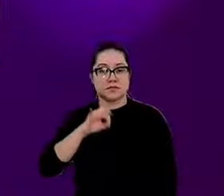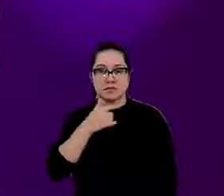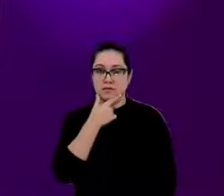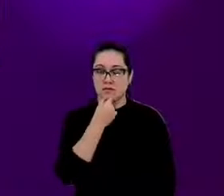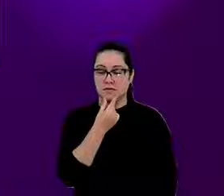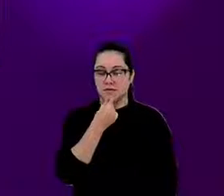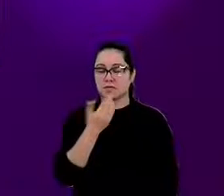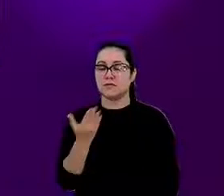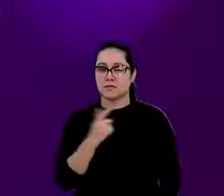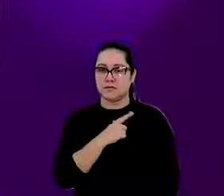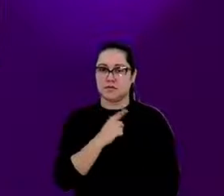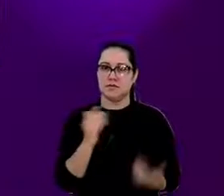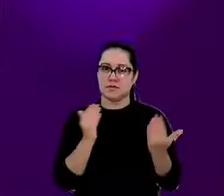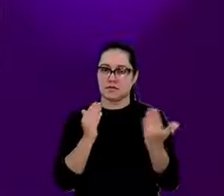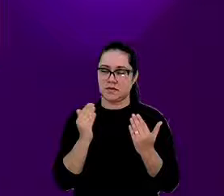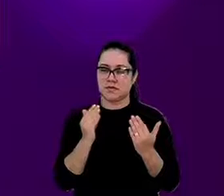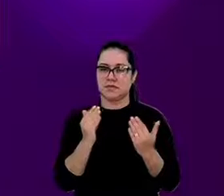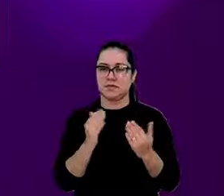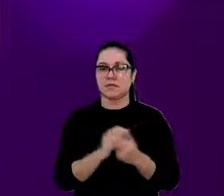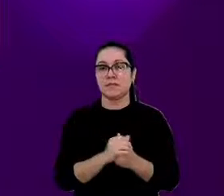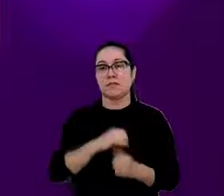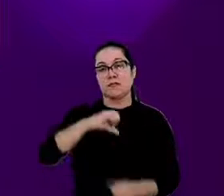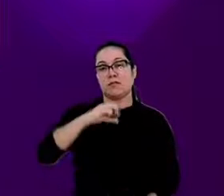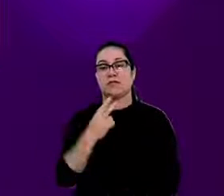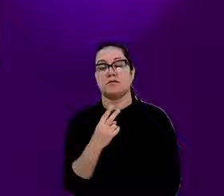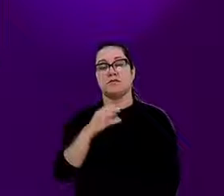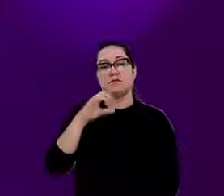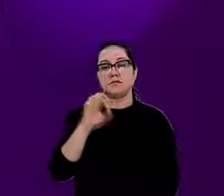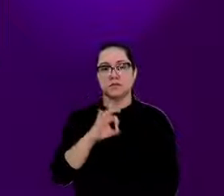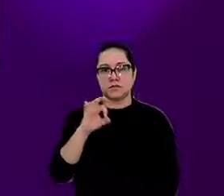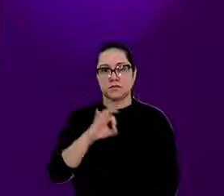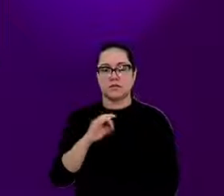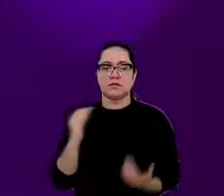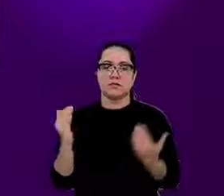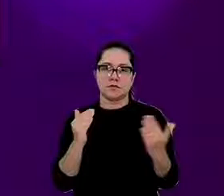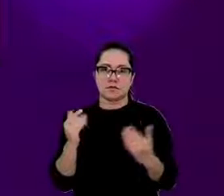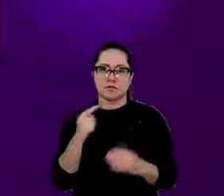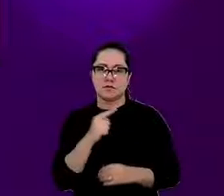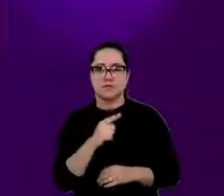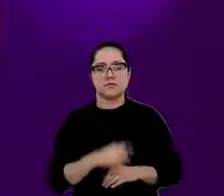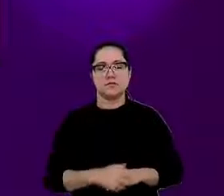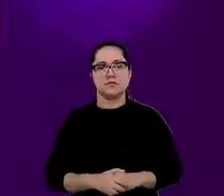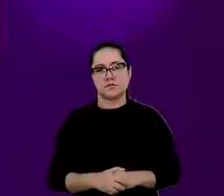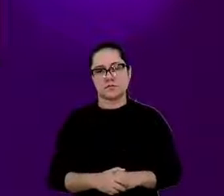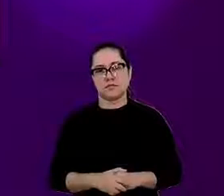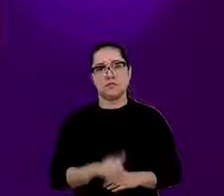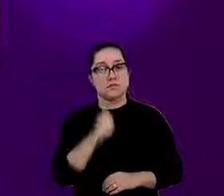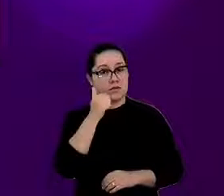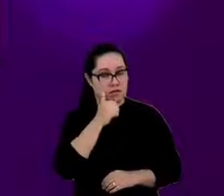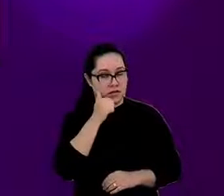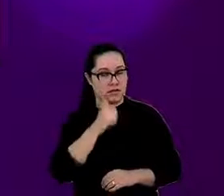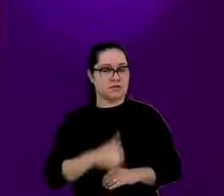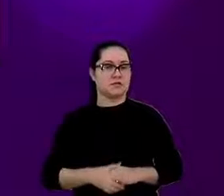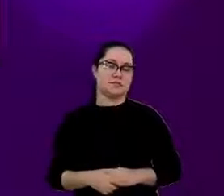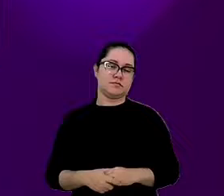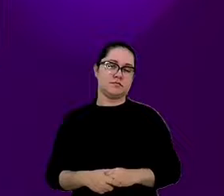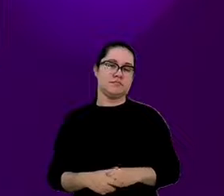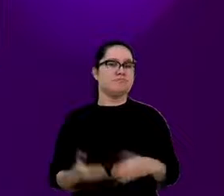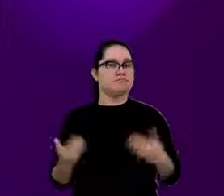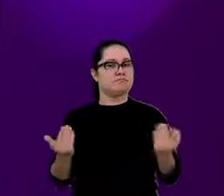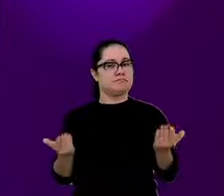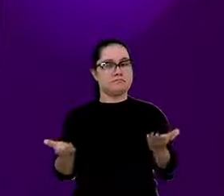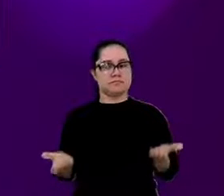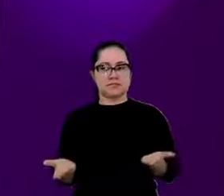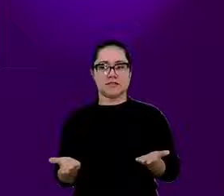é realizado comparado com cintilografia, e 92% comparando com cintilografia no caso das mulheres. Então, é uma ferramenta que